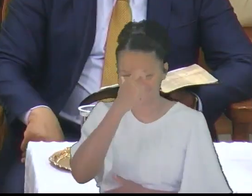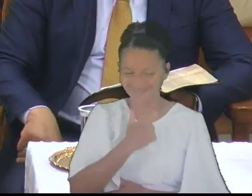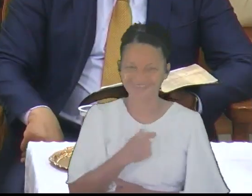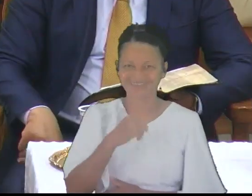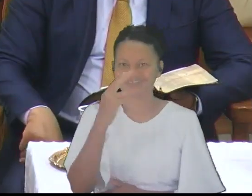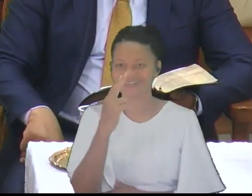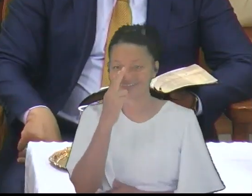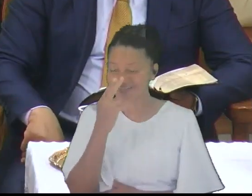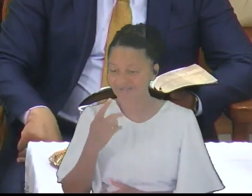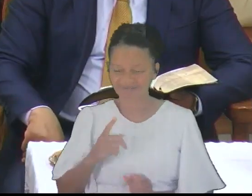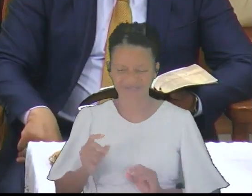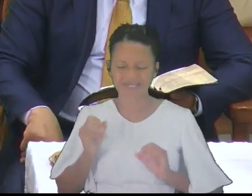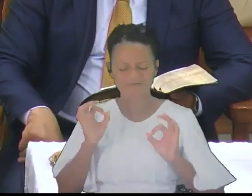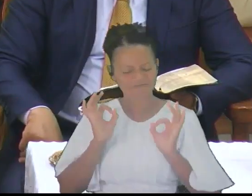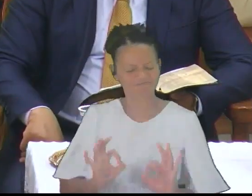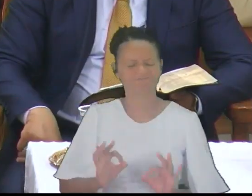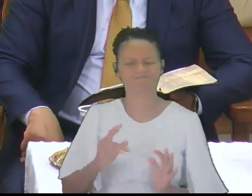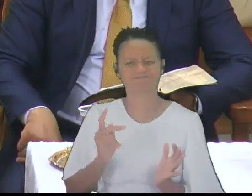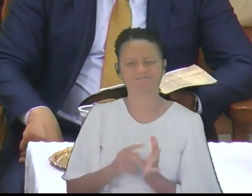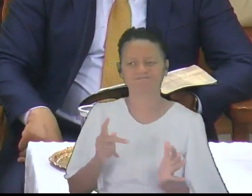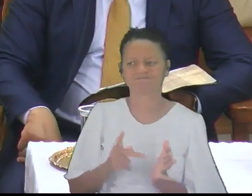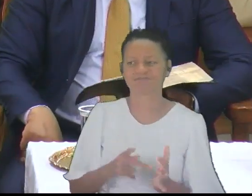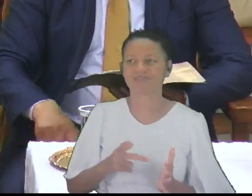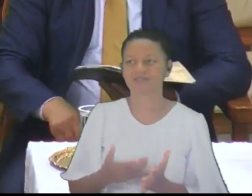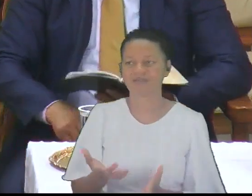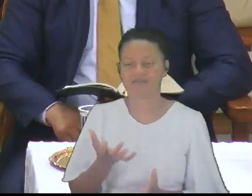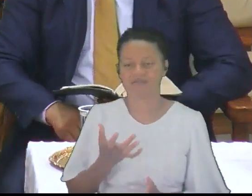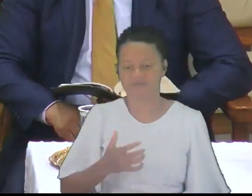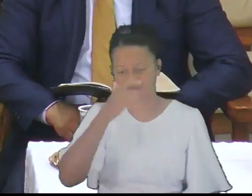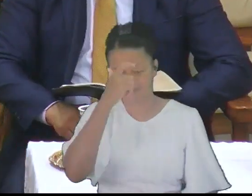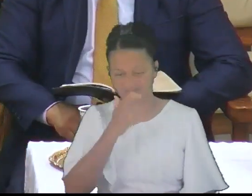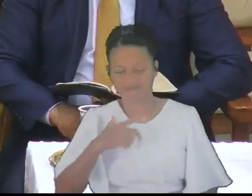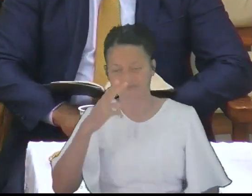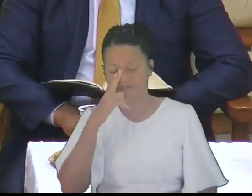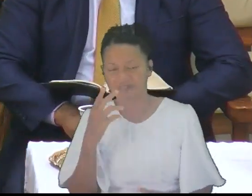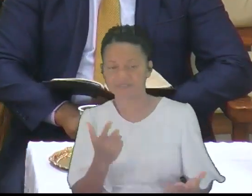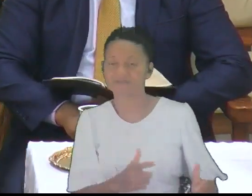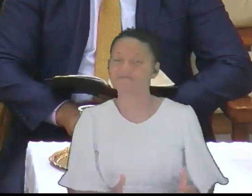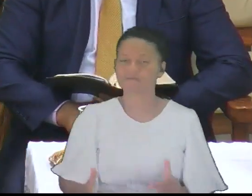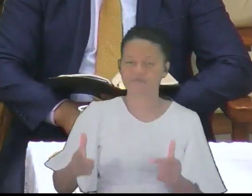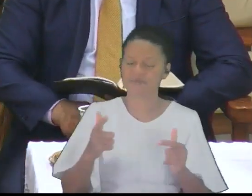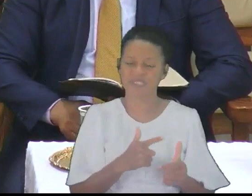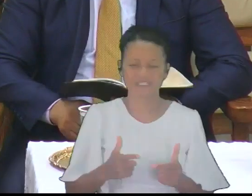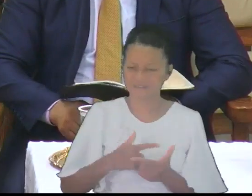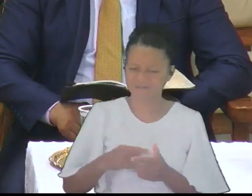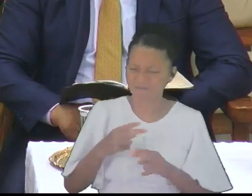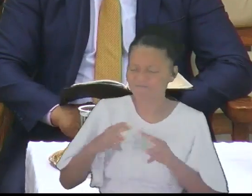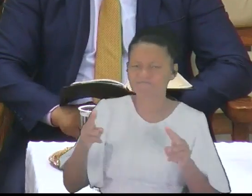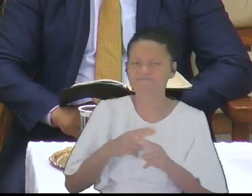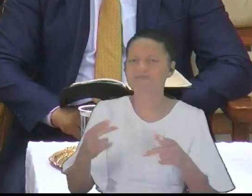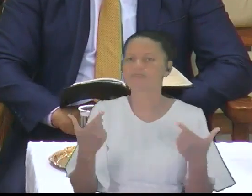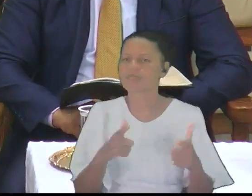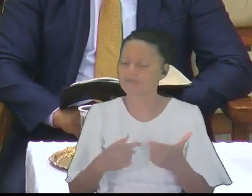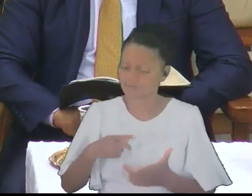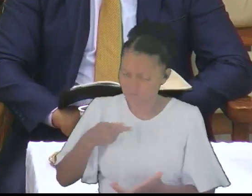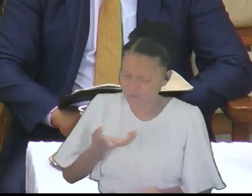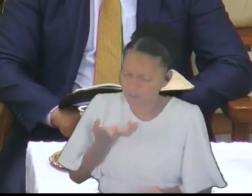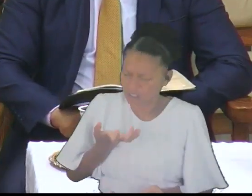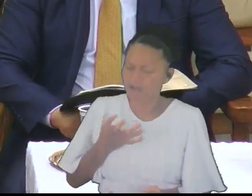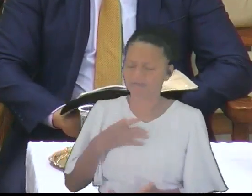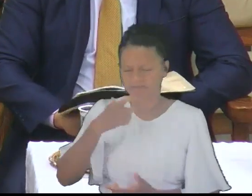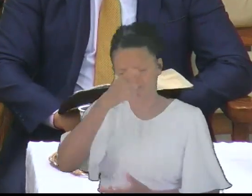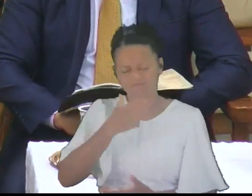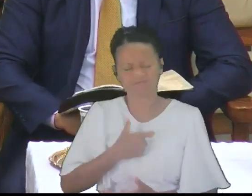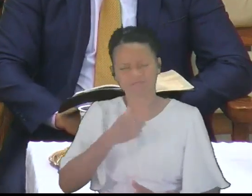crente sem tapiação, eu quero ser um crente sem cera, eu quero ser um crente verdadeiro, eu quero